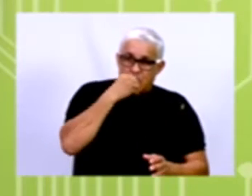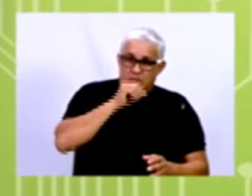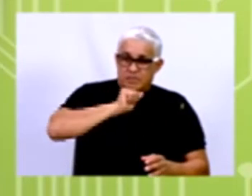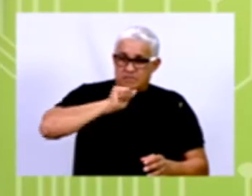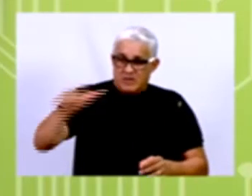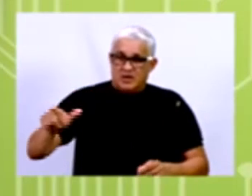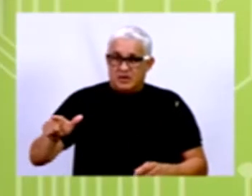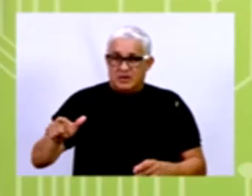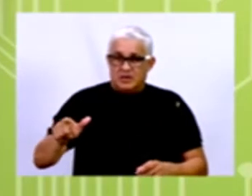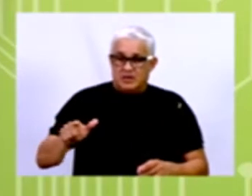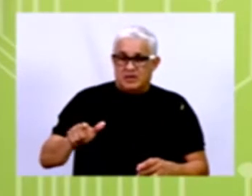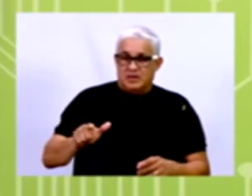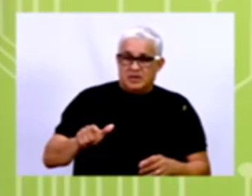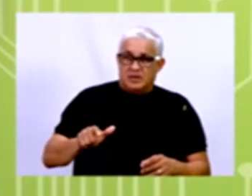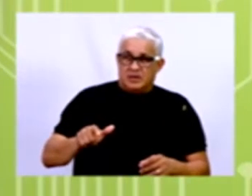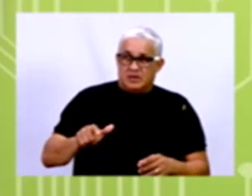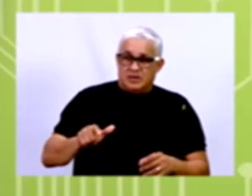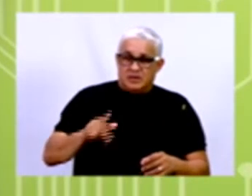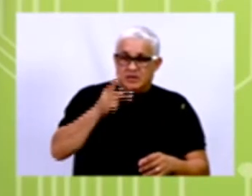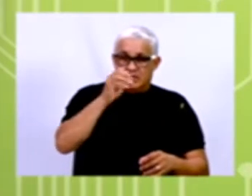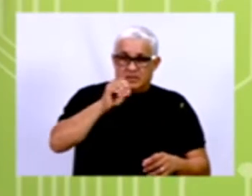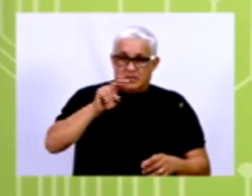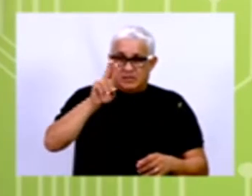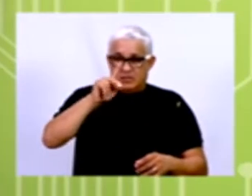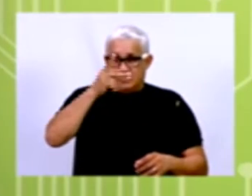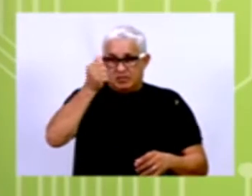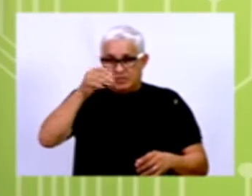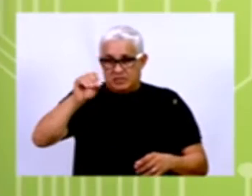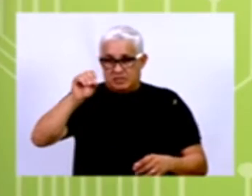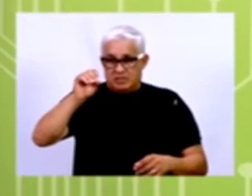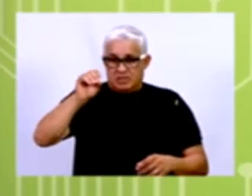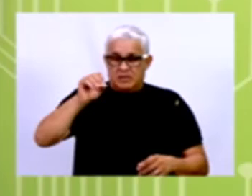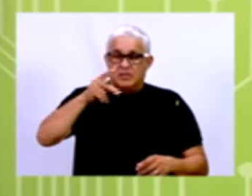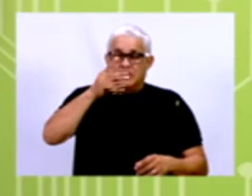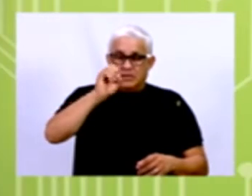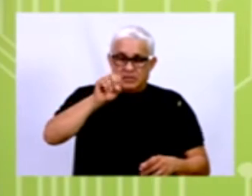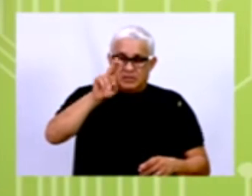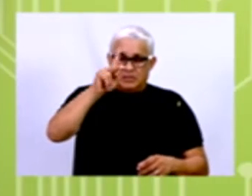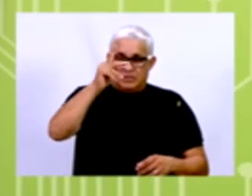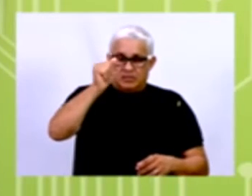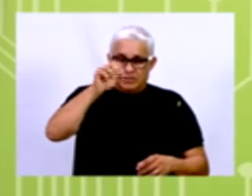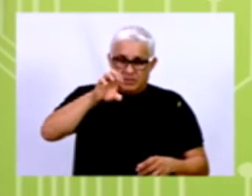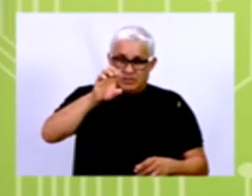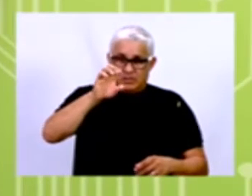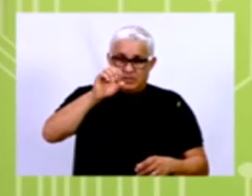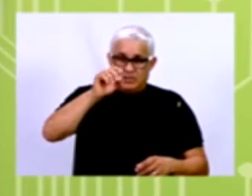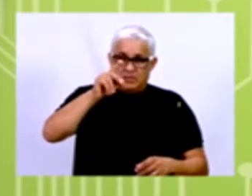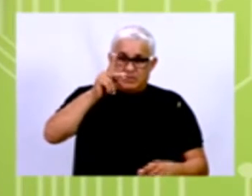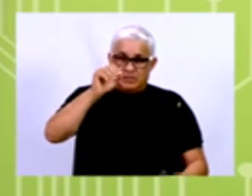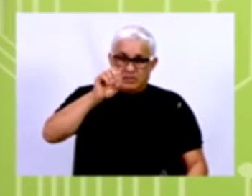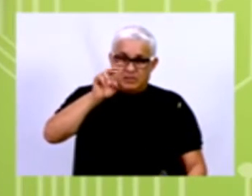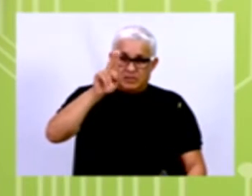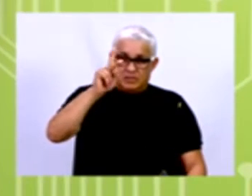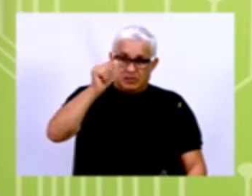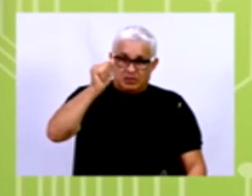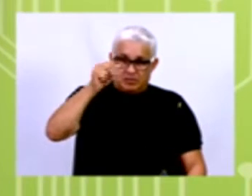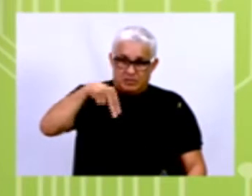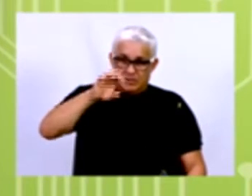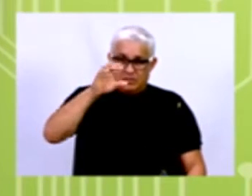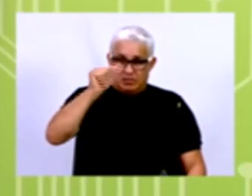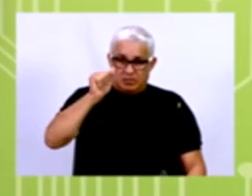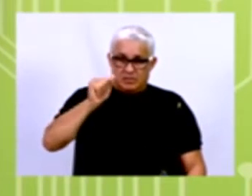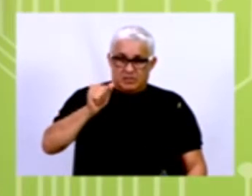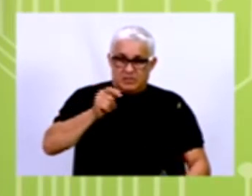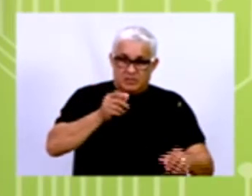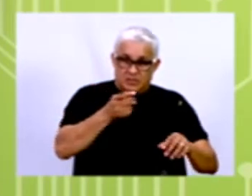conseguir deslocar a poupança para o investimento, ok? Então a política fiscal é isso. Falou em política fiscal, está falando de